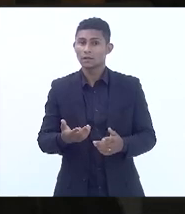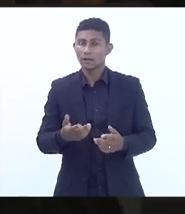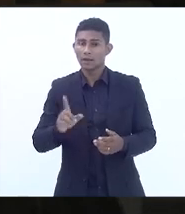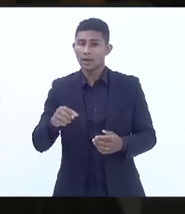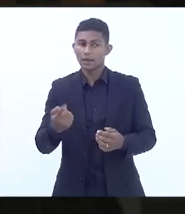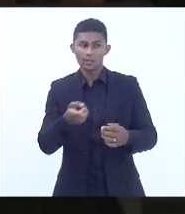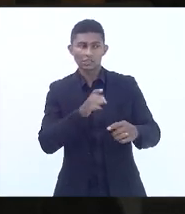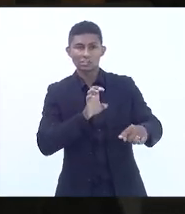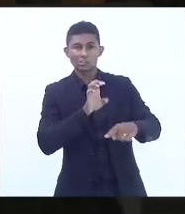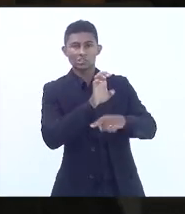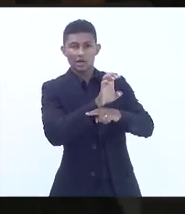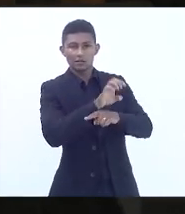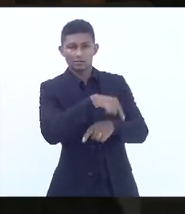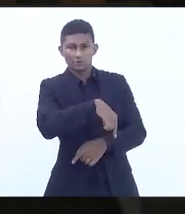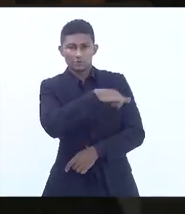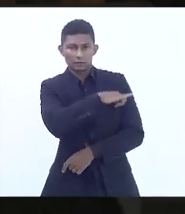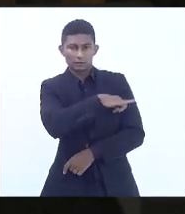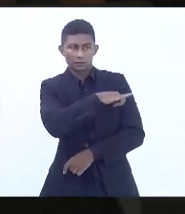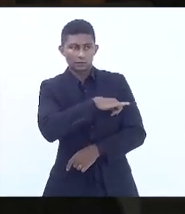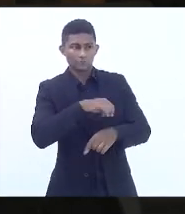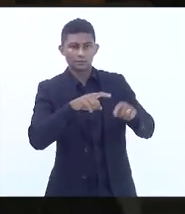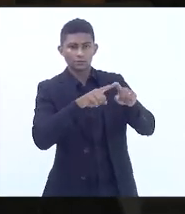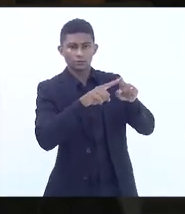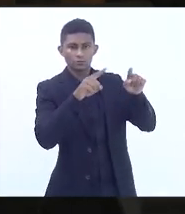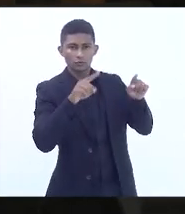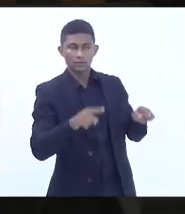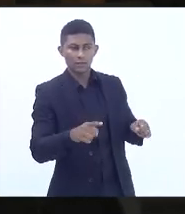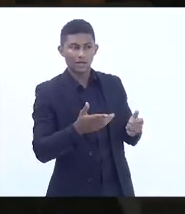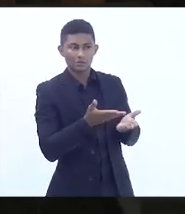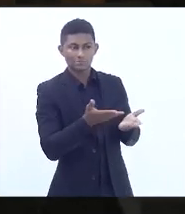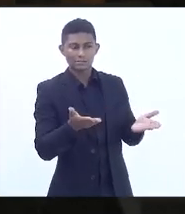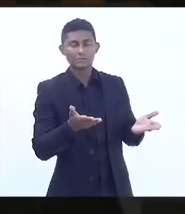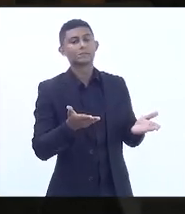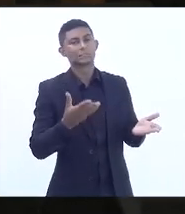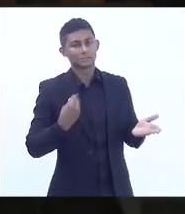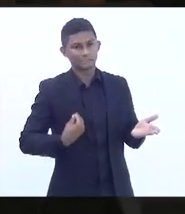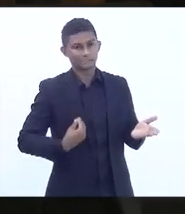do Estado do Rio de Janeiro, afeto especificamente